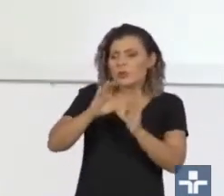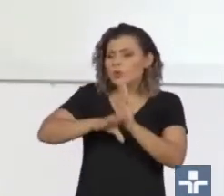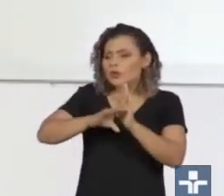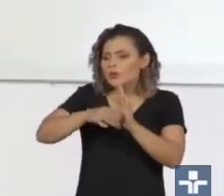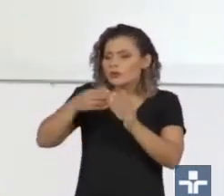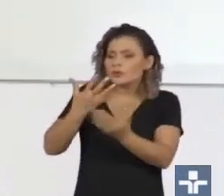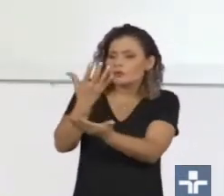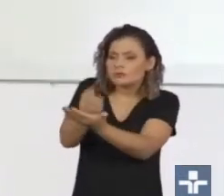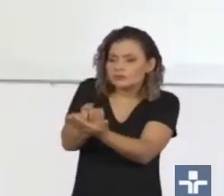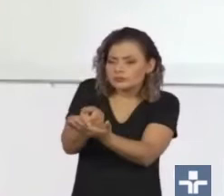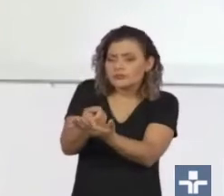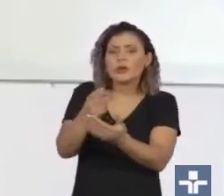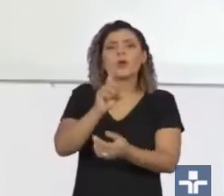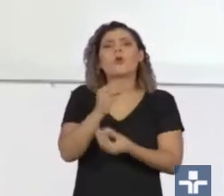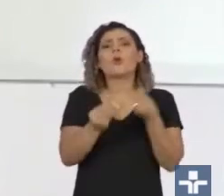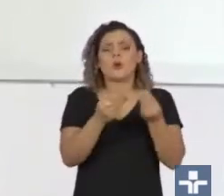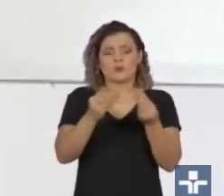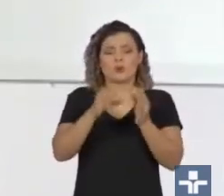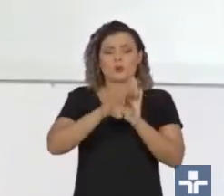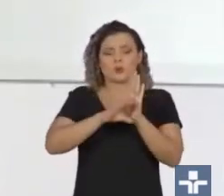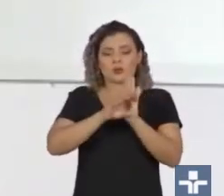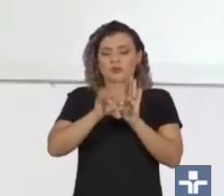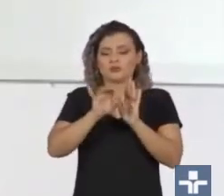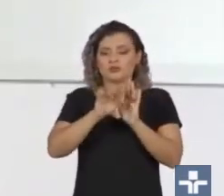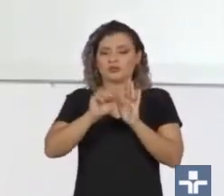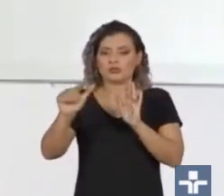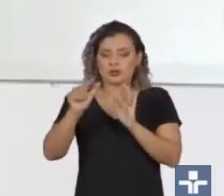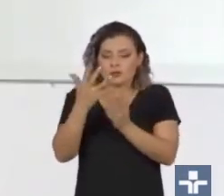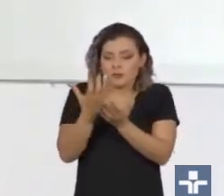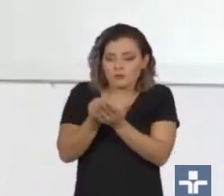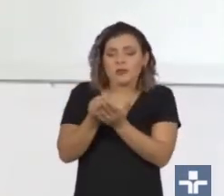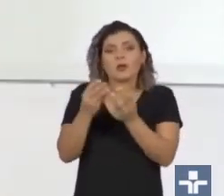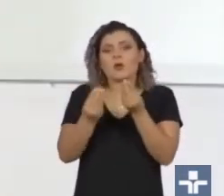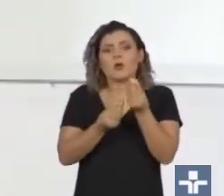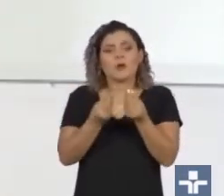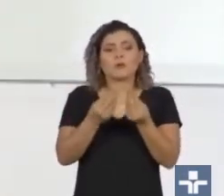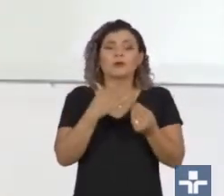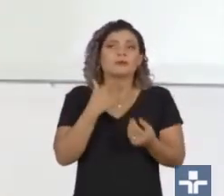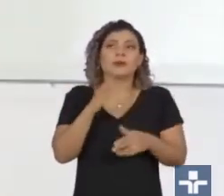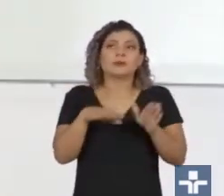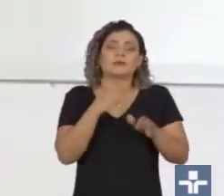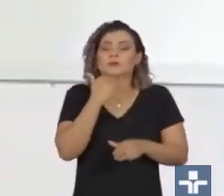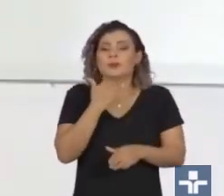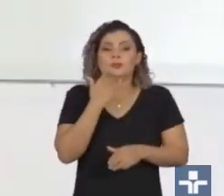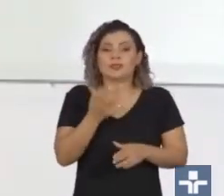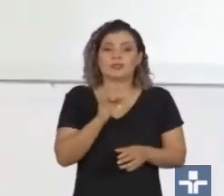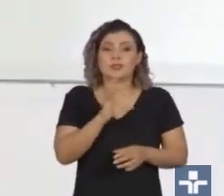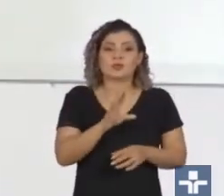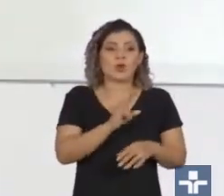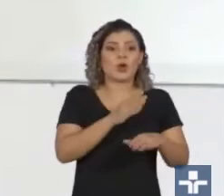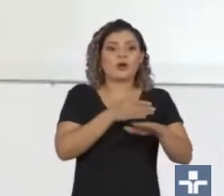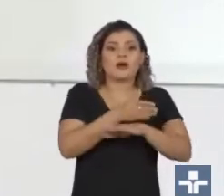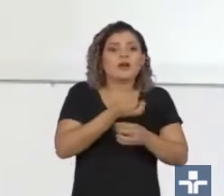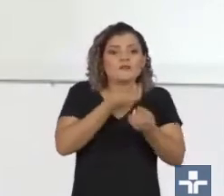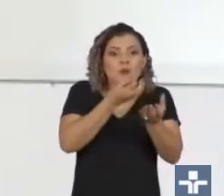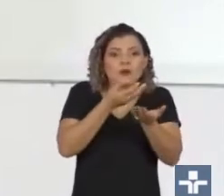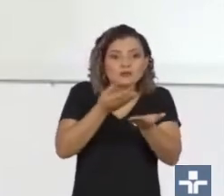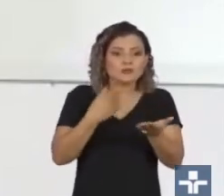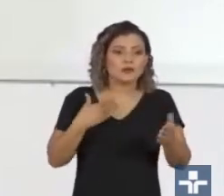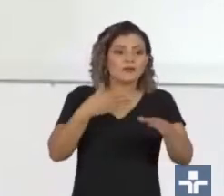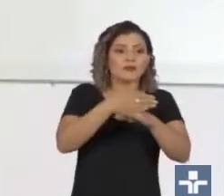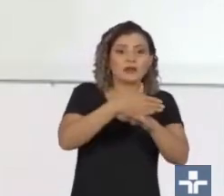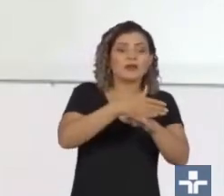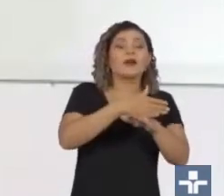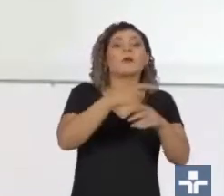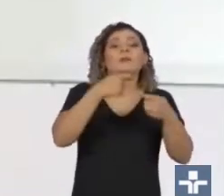fazer um currículo digital, como anexar, né? Porque às vezes você não basta entrar no banco de dados, você precisa